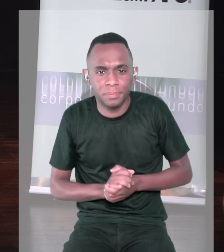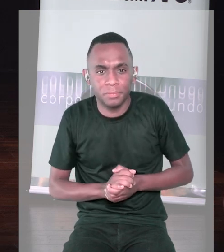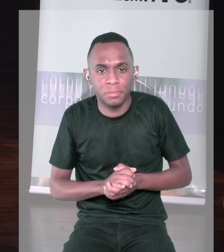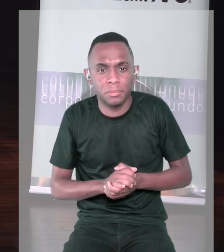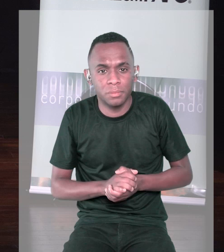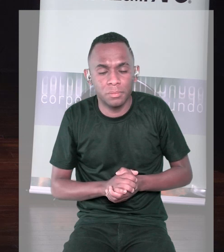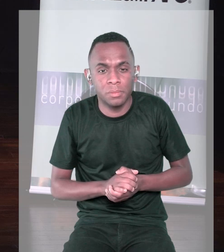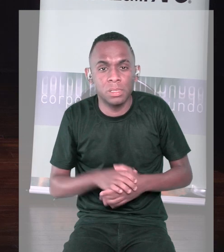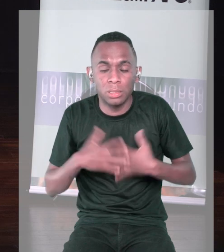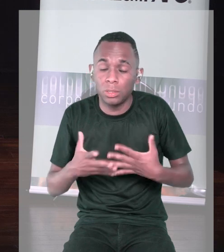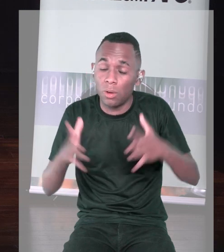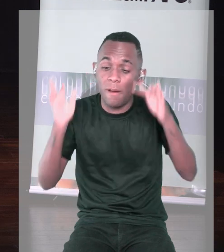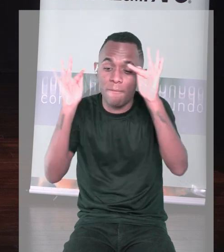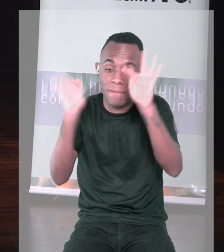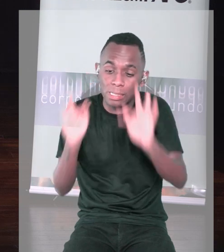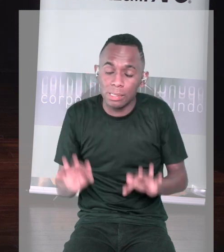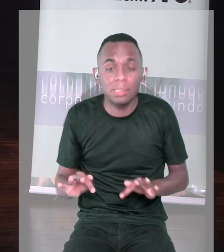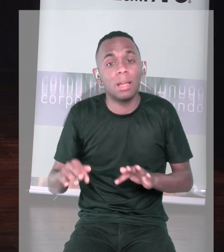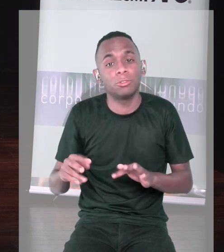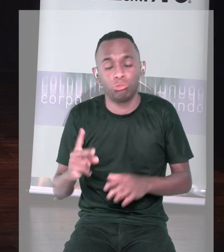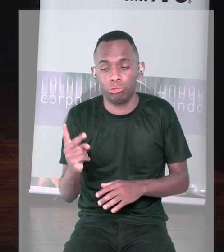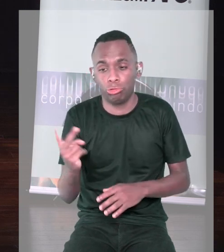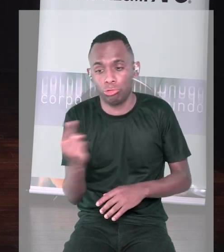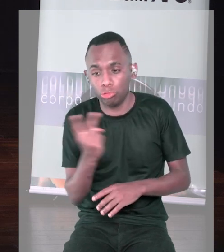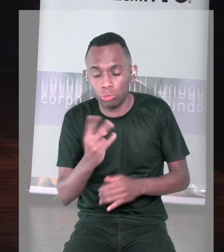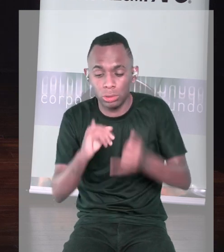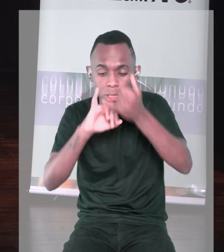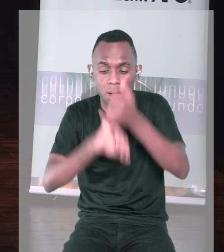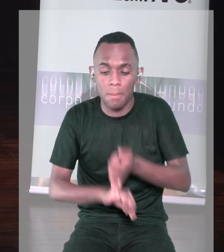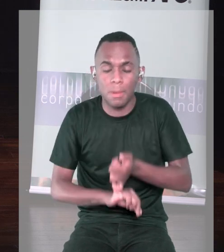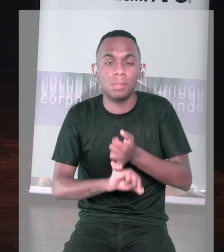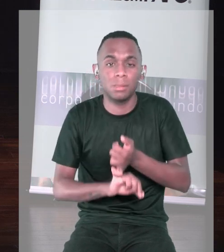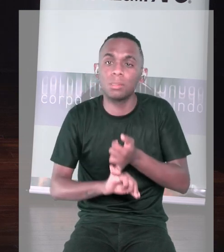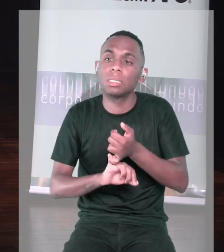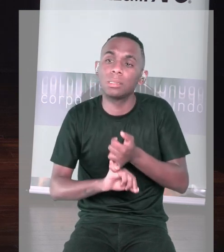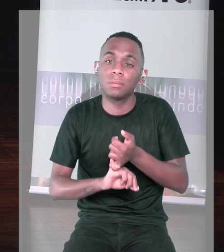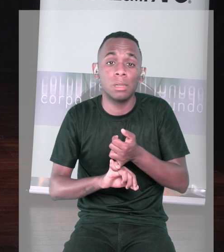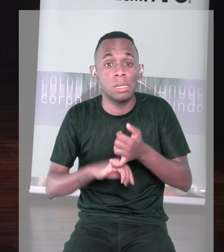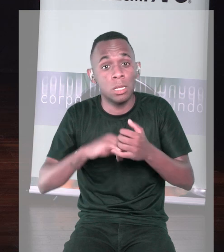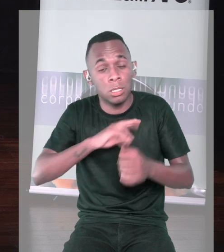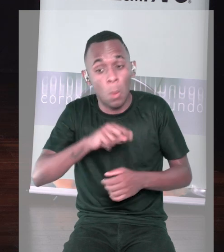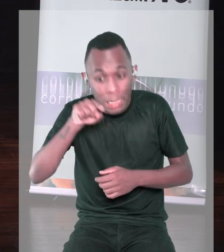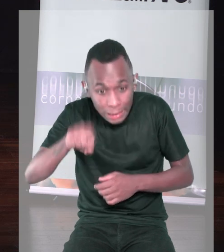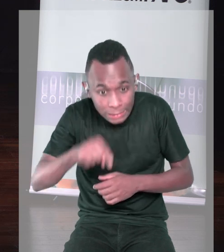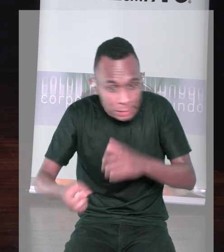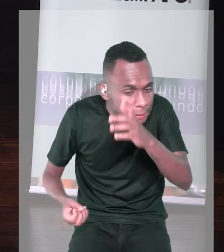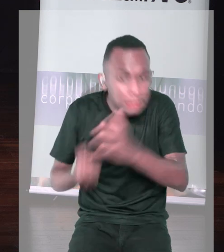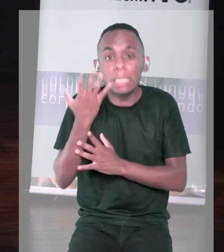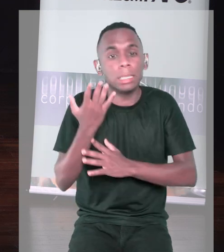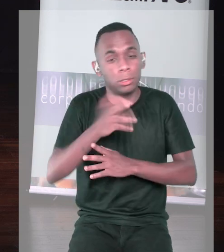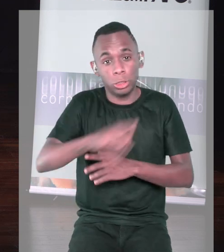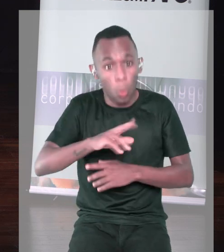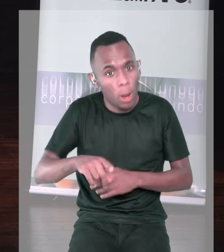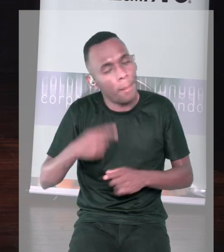Há nisso a felicidade que paira sobre os amantes como se fosse uma dádiva, uma vez que não são